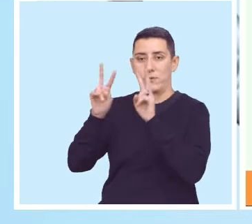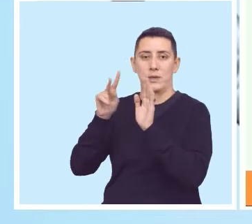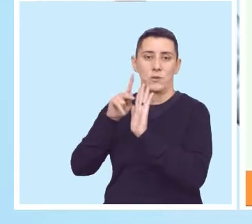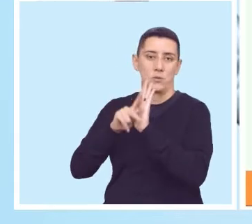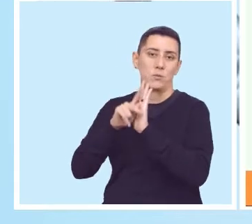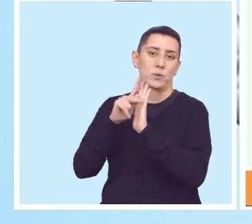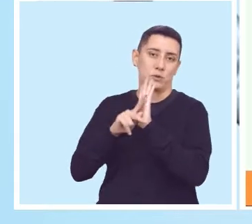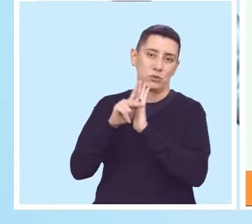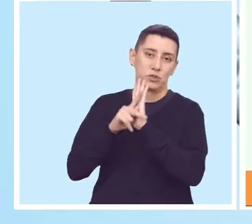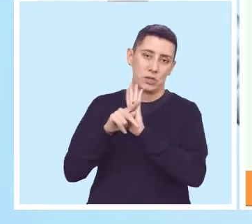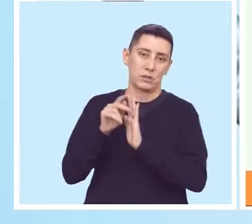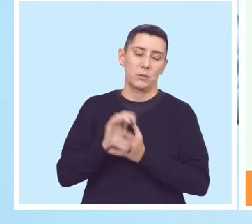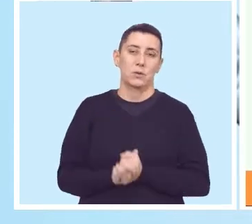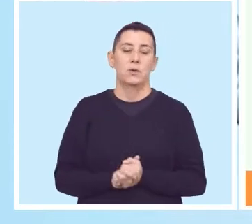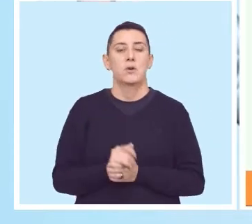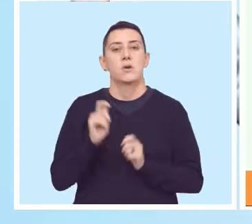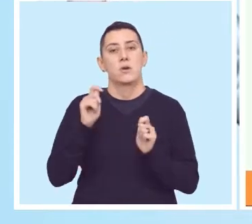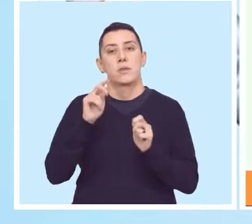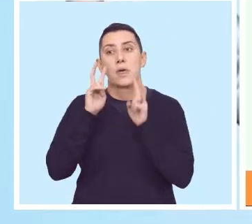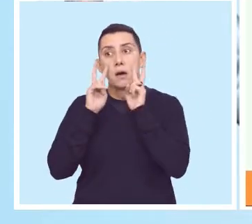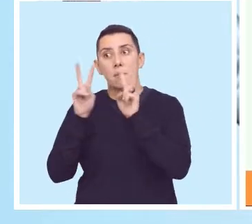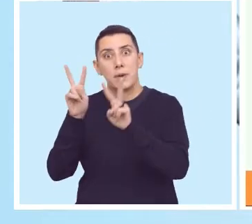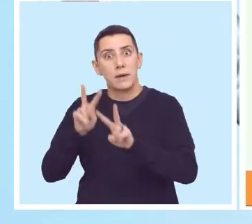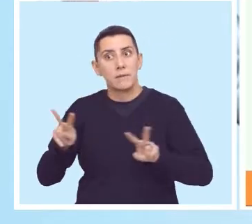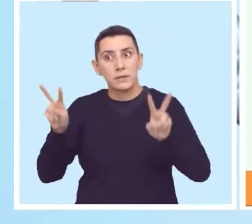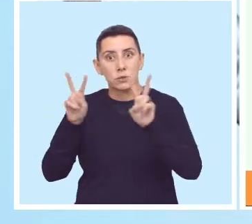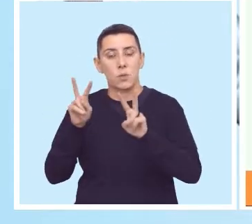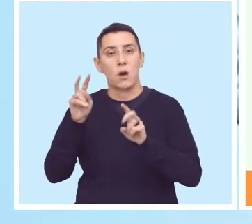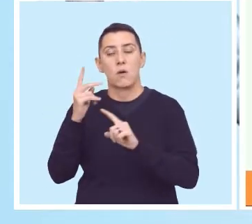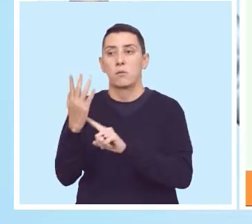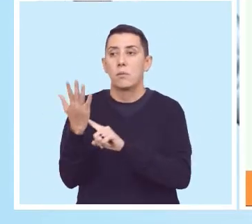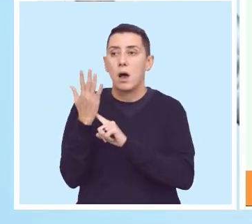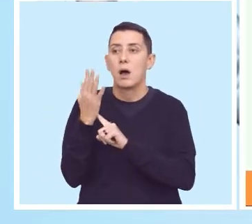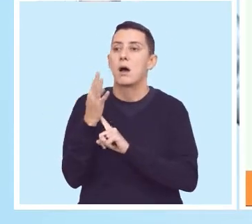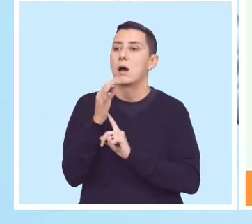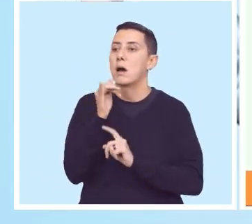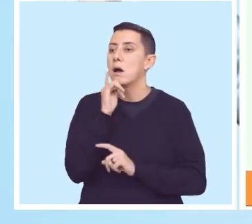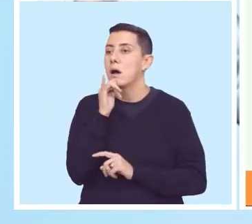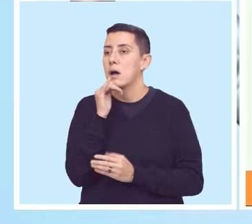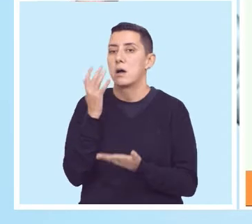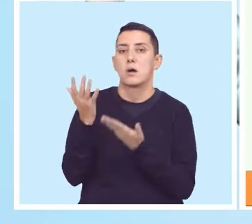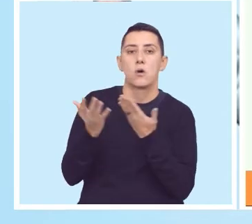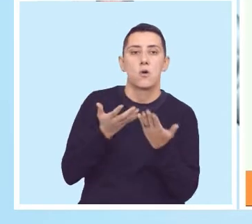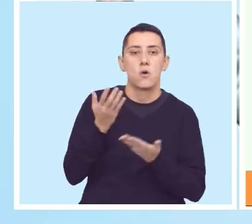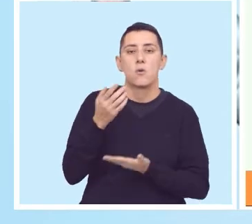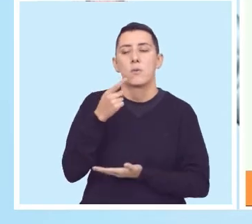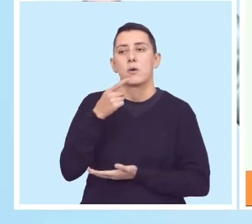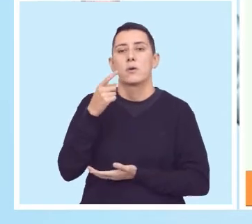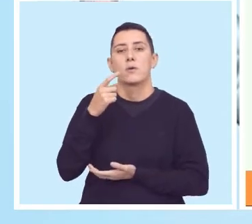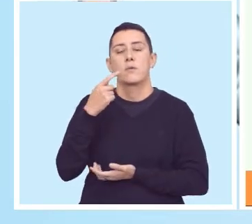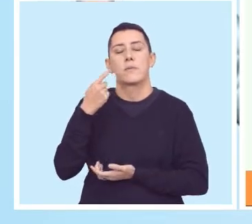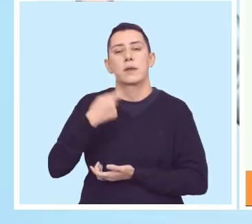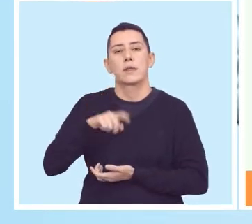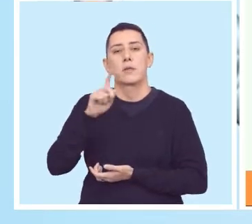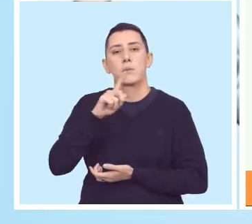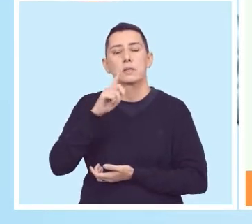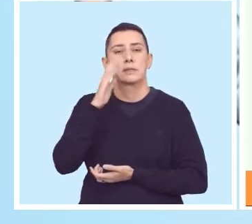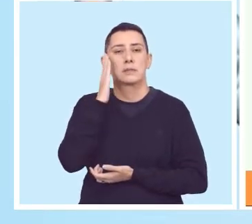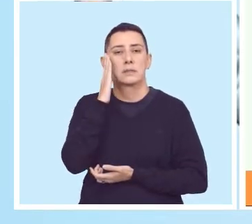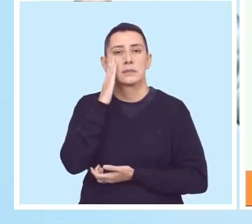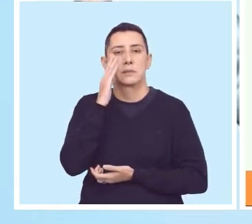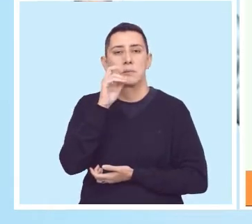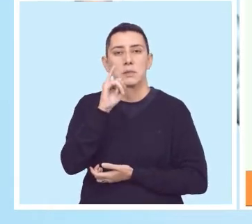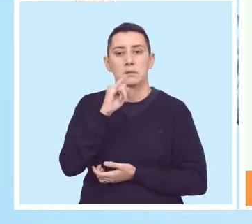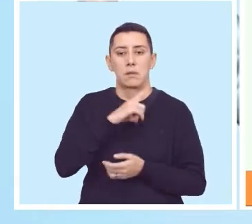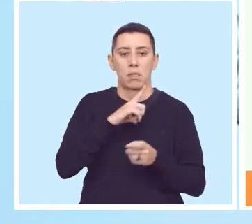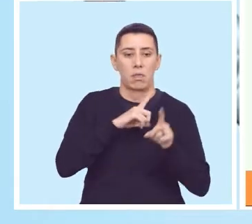Apresentar de forma visual, de forma ilustrativa, né, para que a pessoa não tenha que ficar verificando